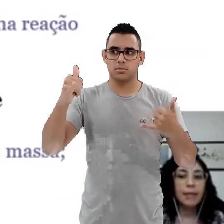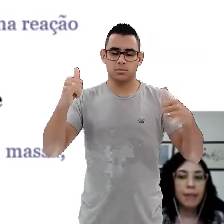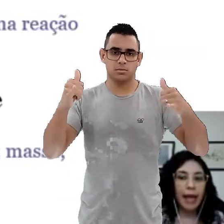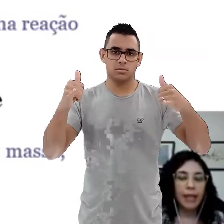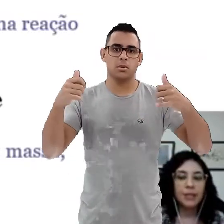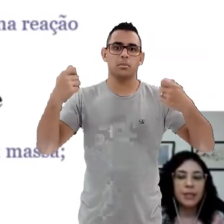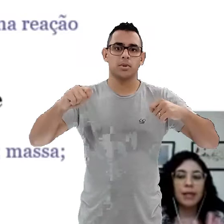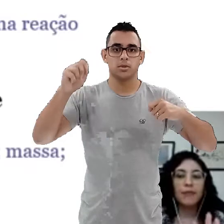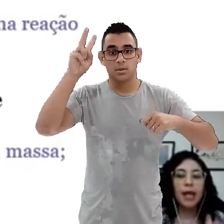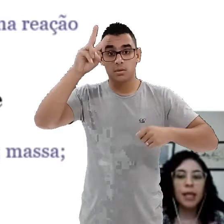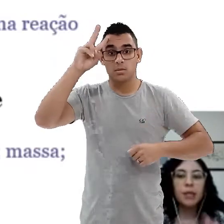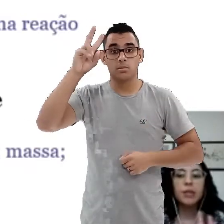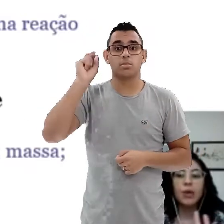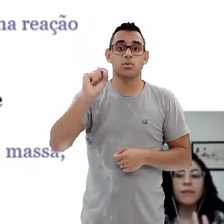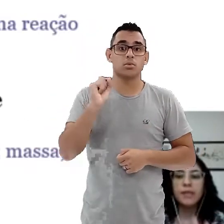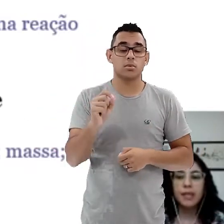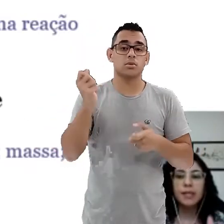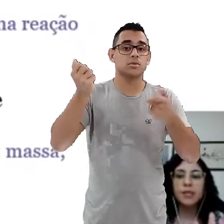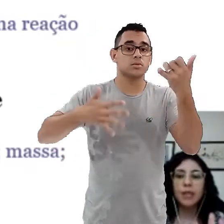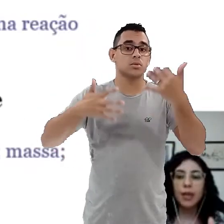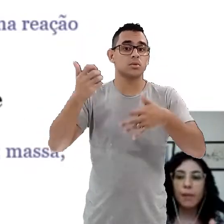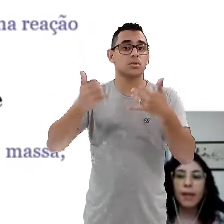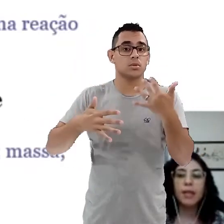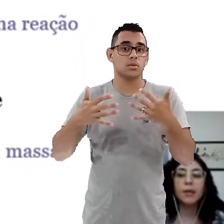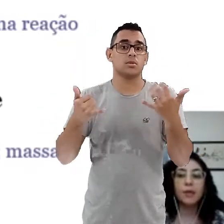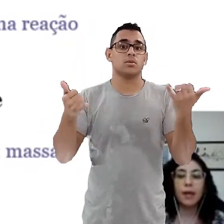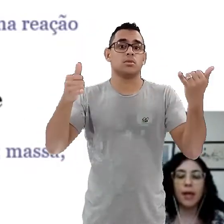tem que lembrar que a gente está falando de coeficientes